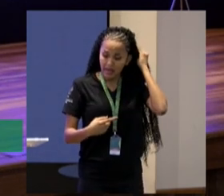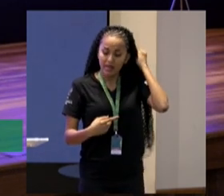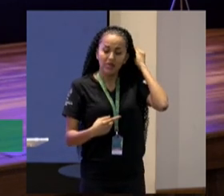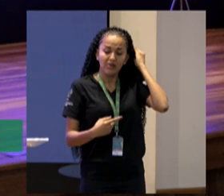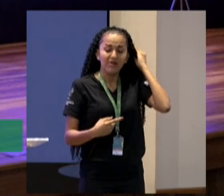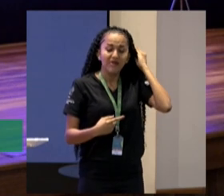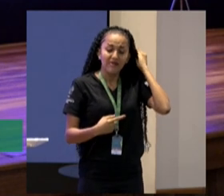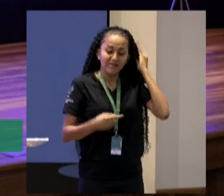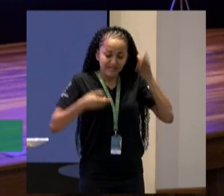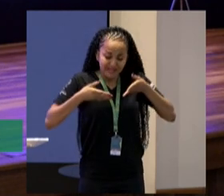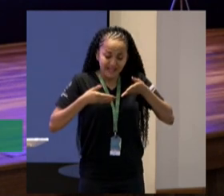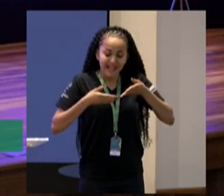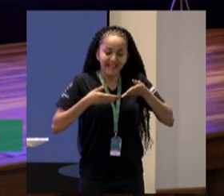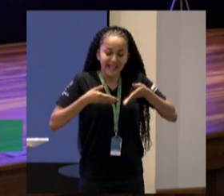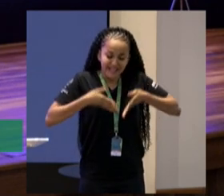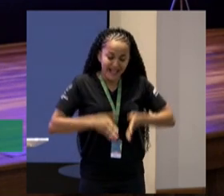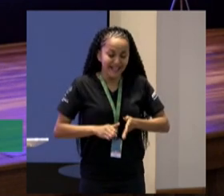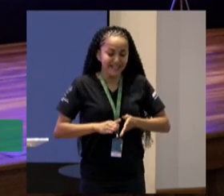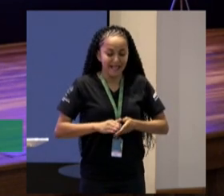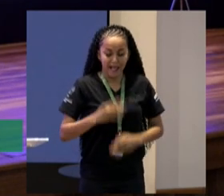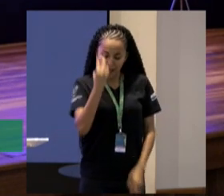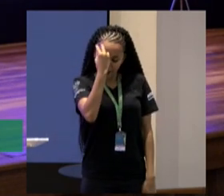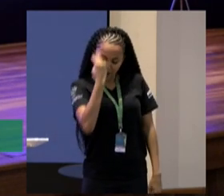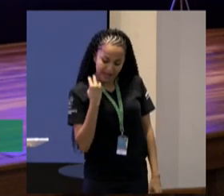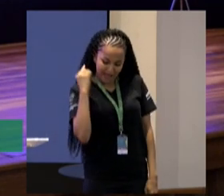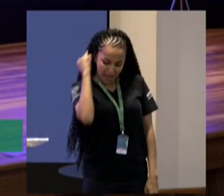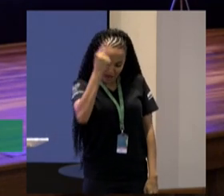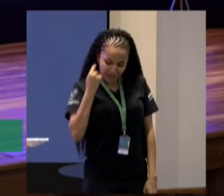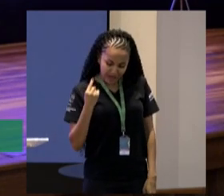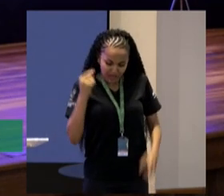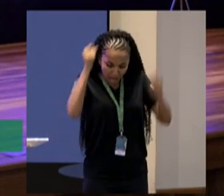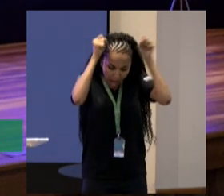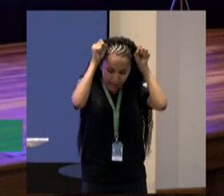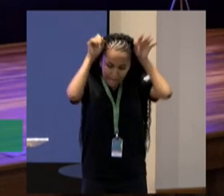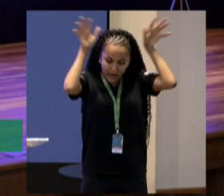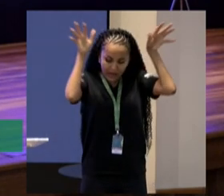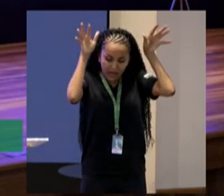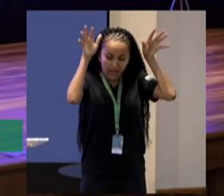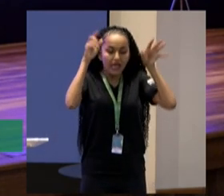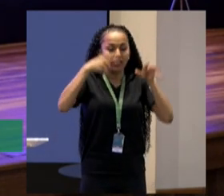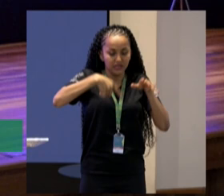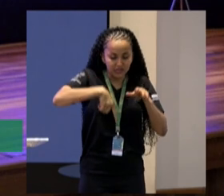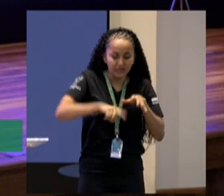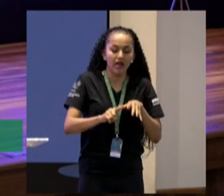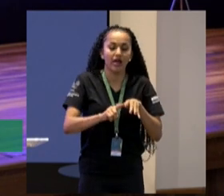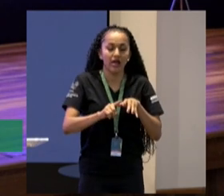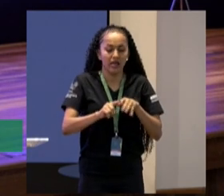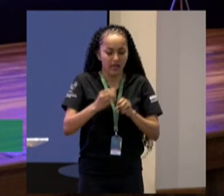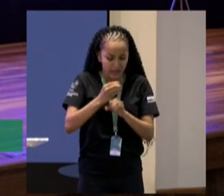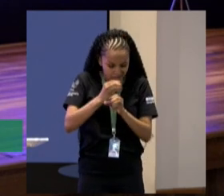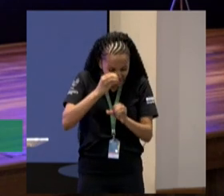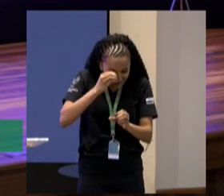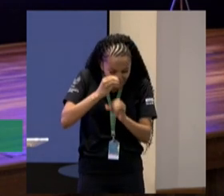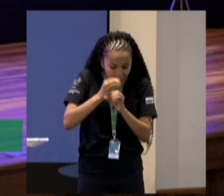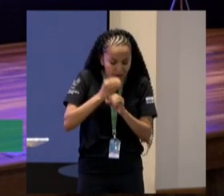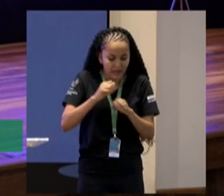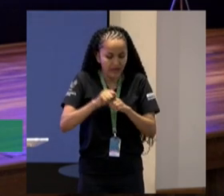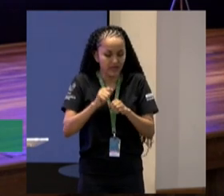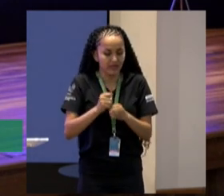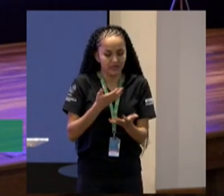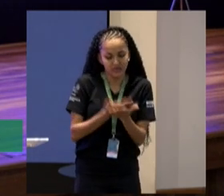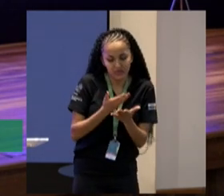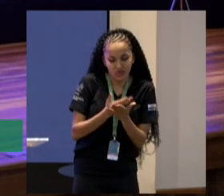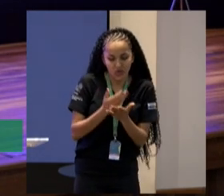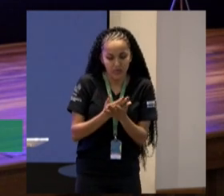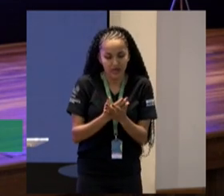liso, cacheado ou ondulado. A gente vai para o laboratório de ciências para fazer uma aula sobre genética, sobre química. E aí